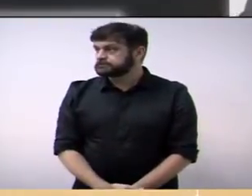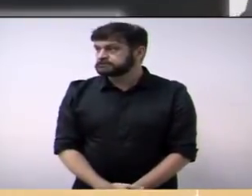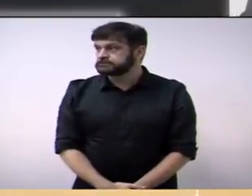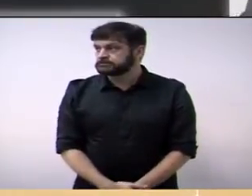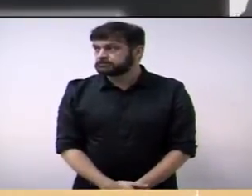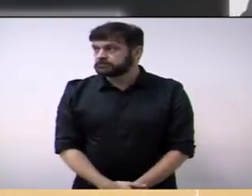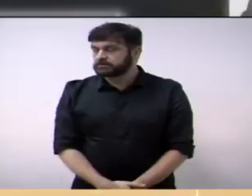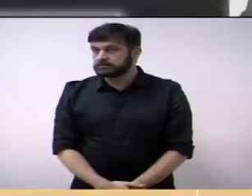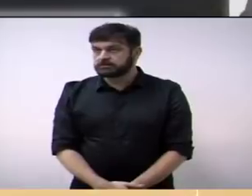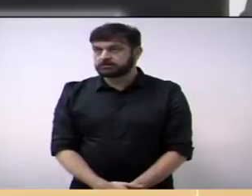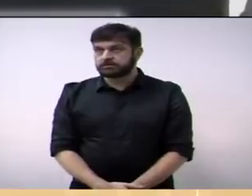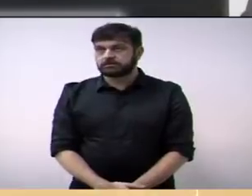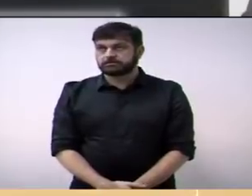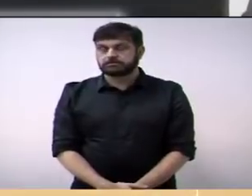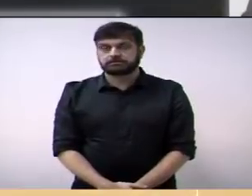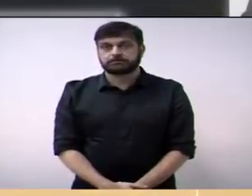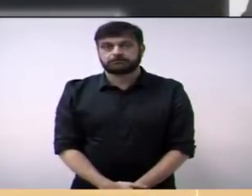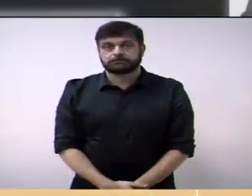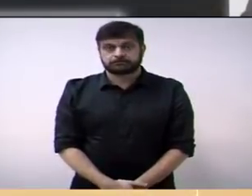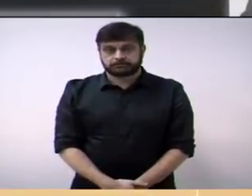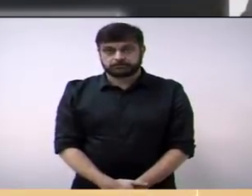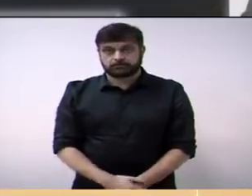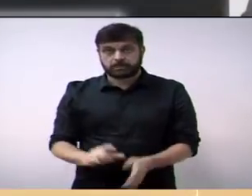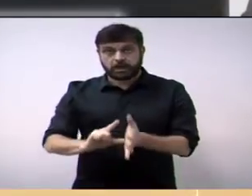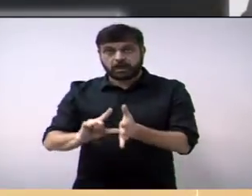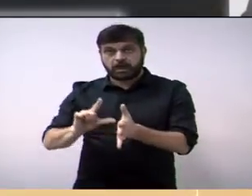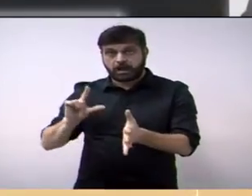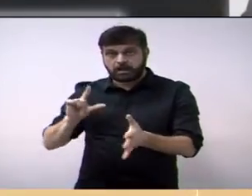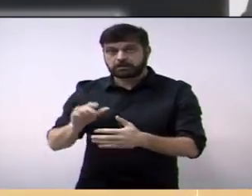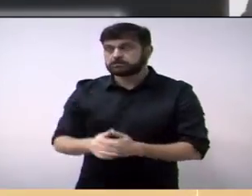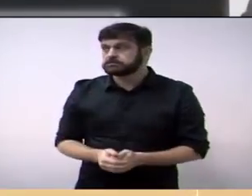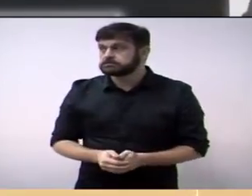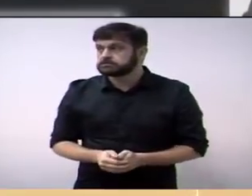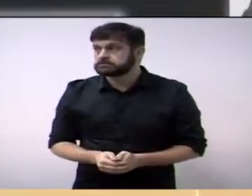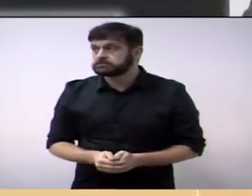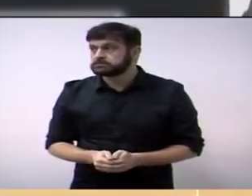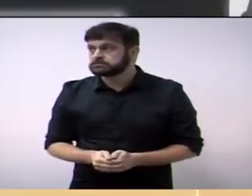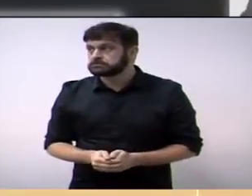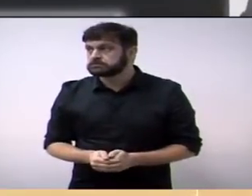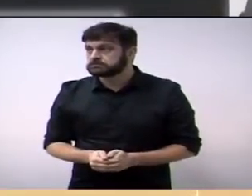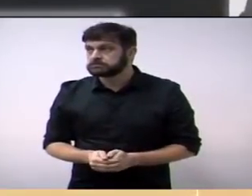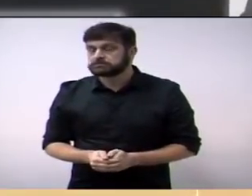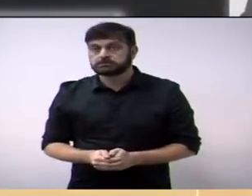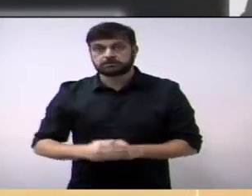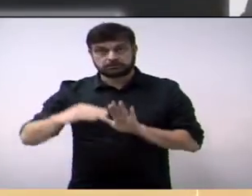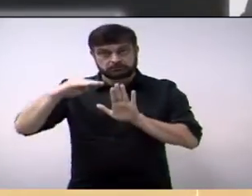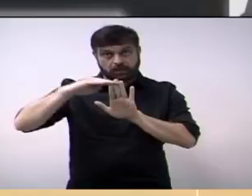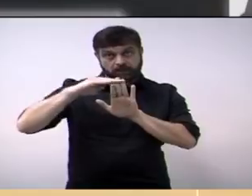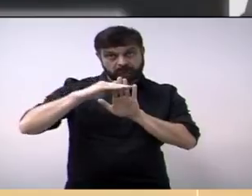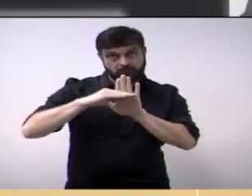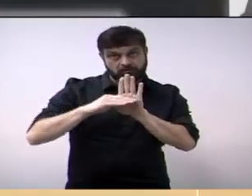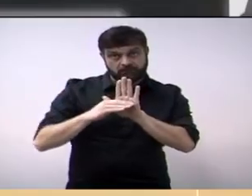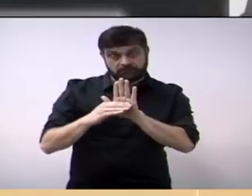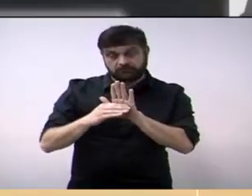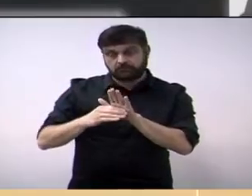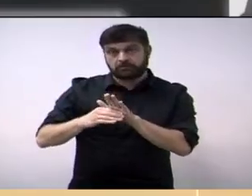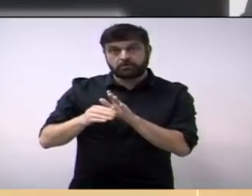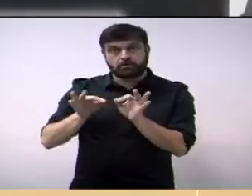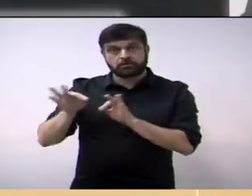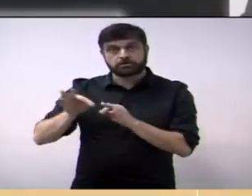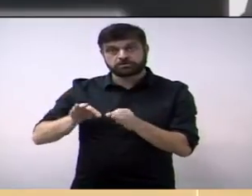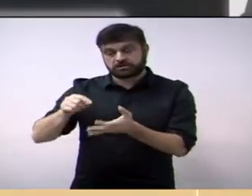Antes de passar a segunda parte, ordem do dia.